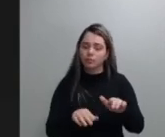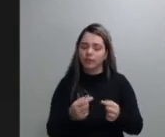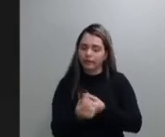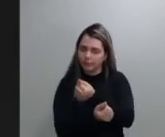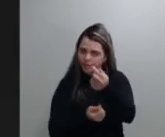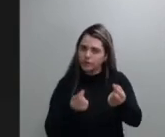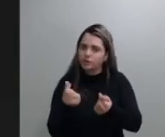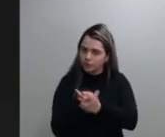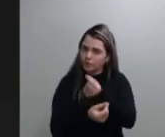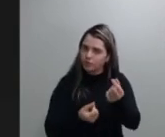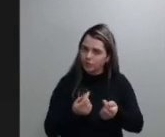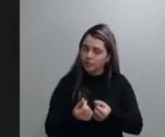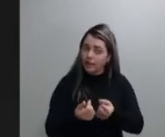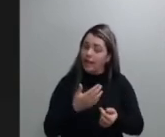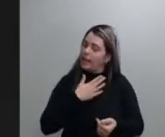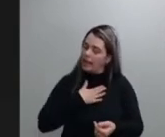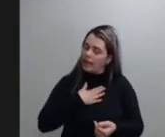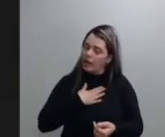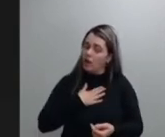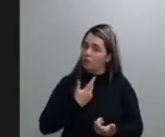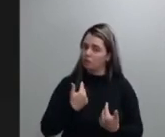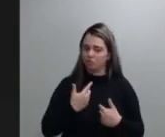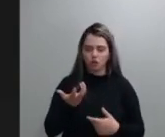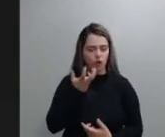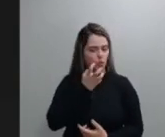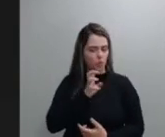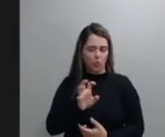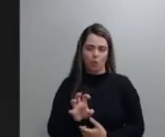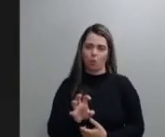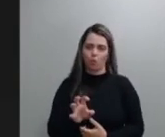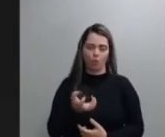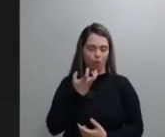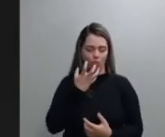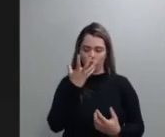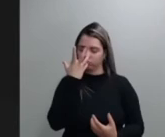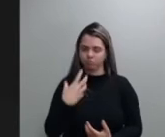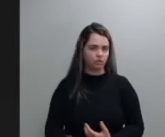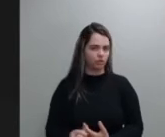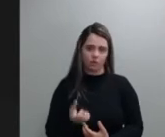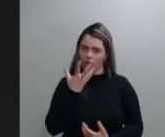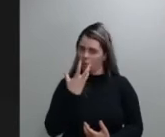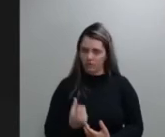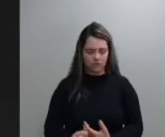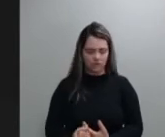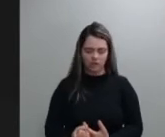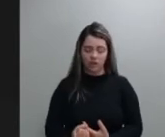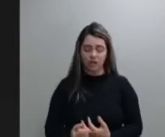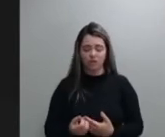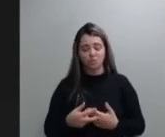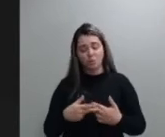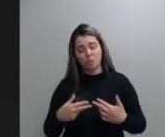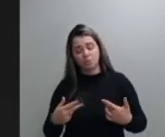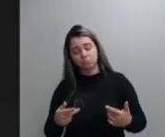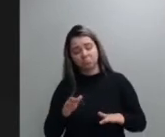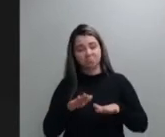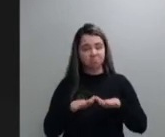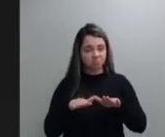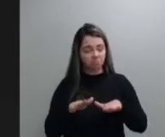eu discorde de algumas coisas com relação ao que foi afirmado por abrir